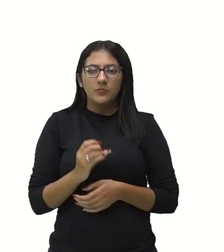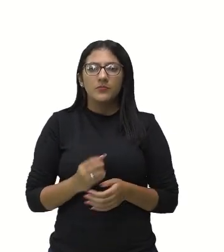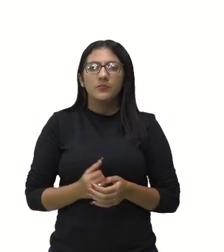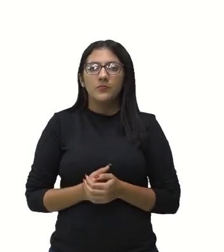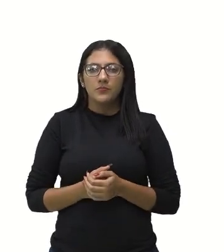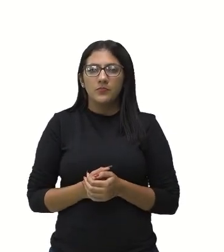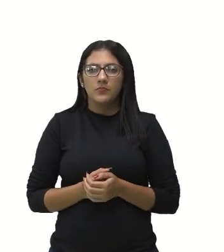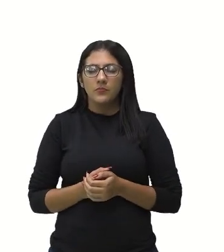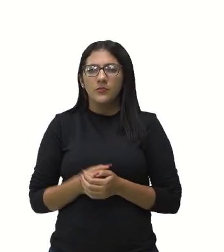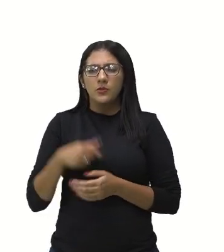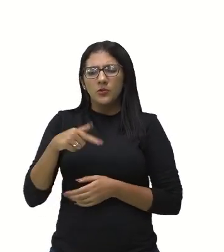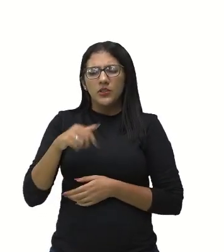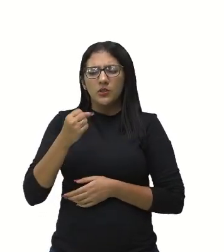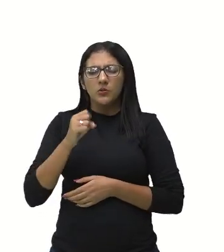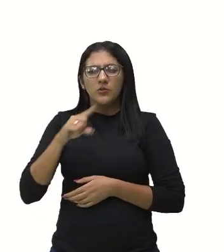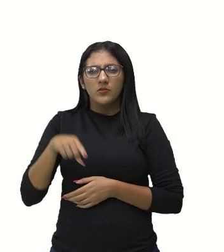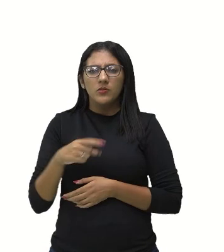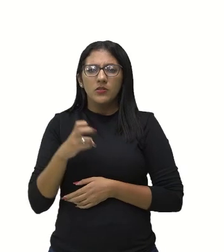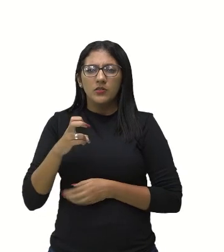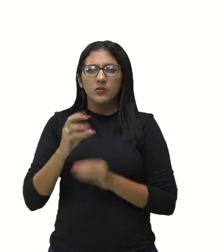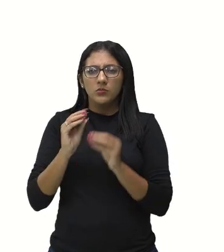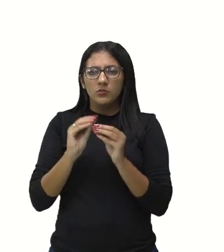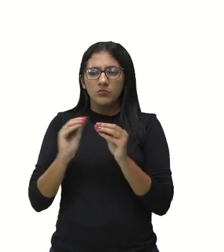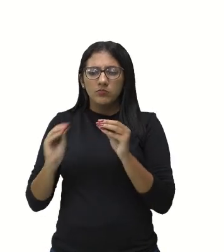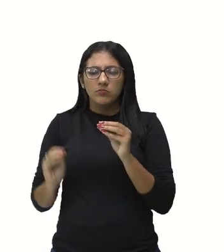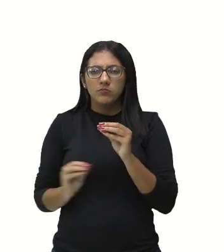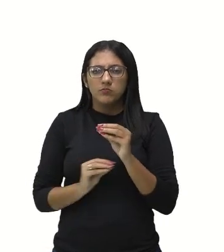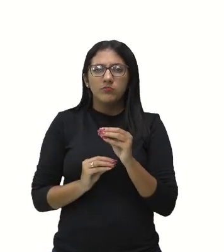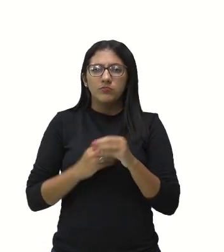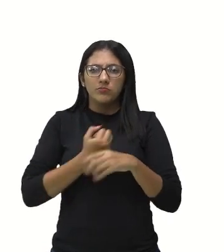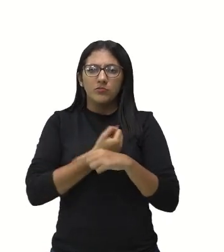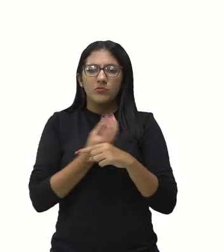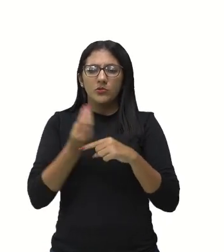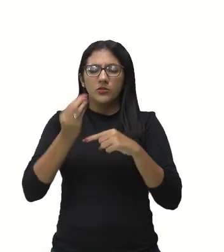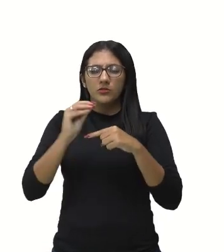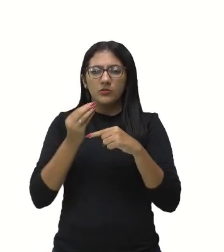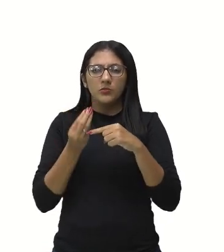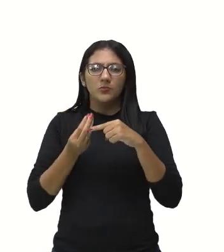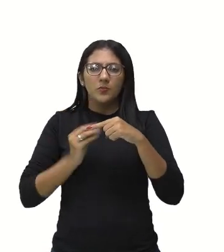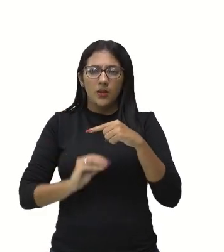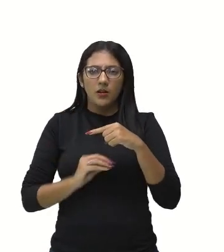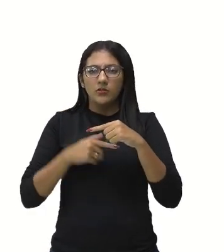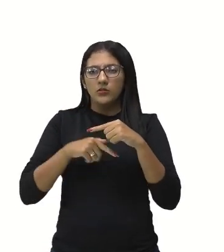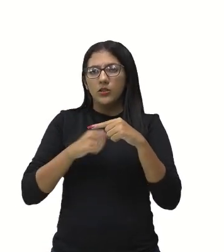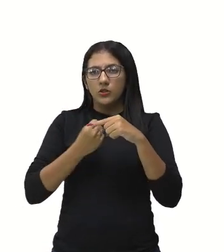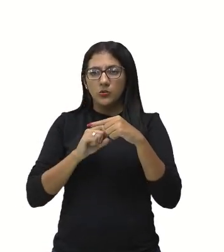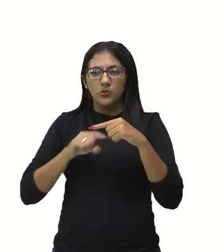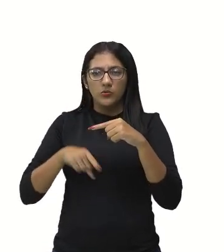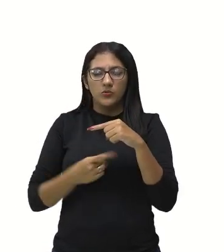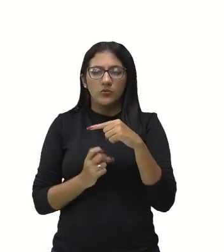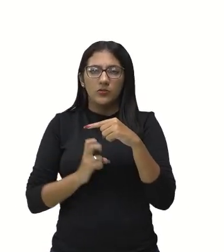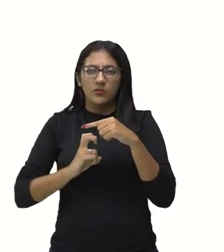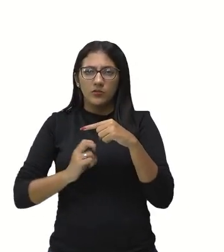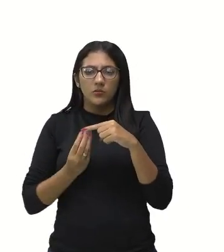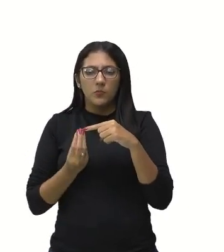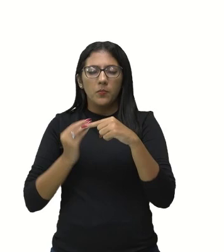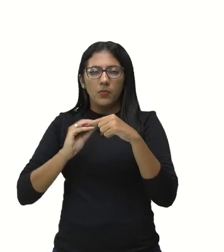e o 78,5 ele vem para cá, para o denominador da fração.